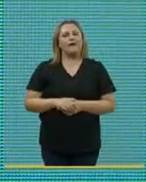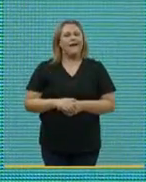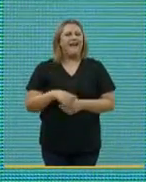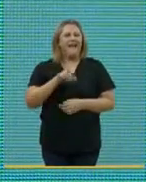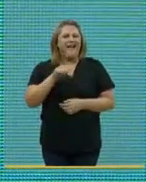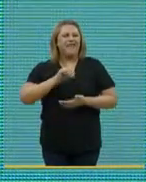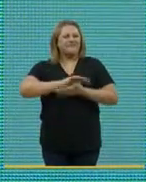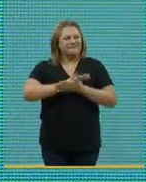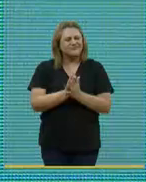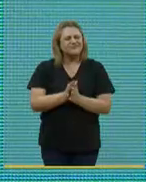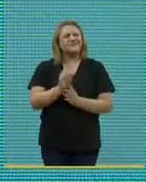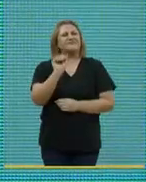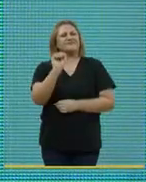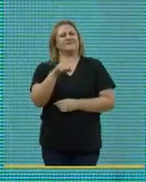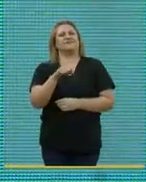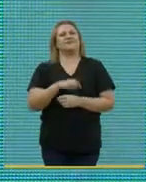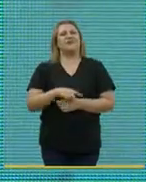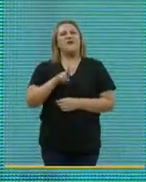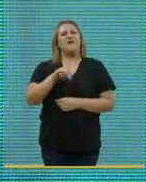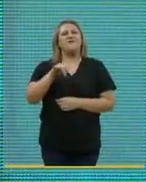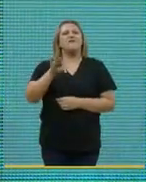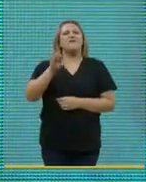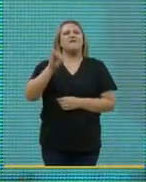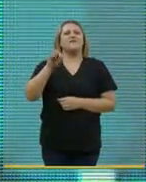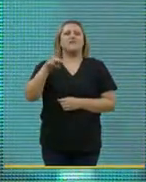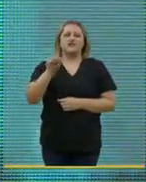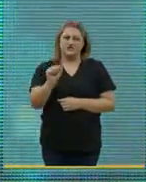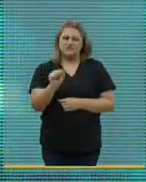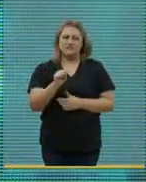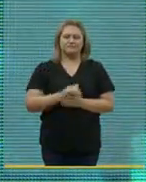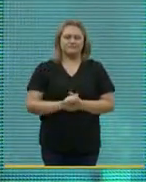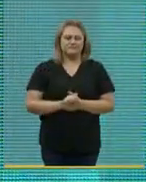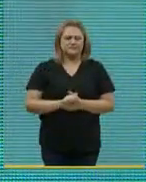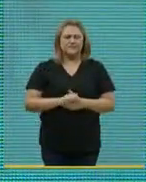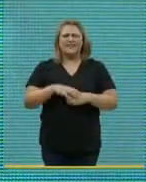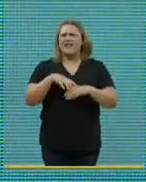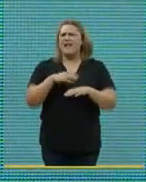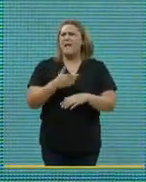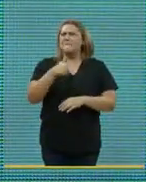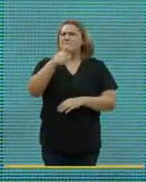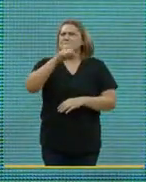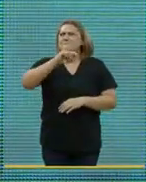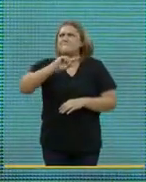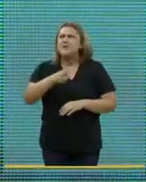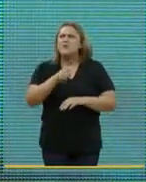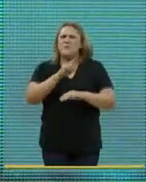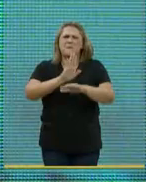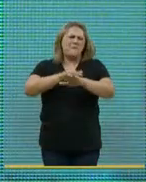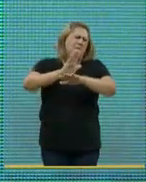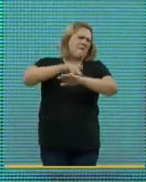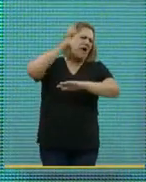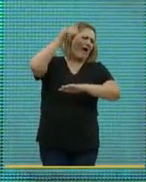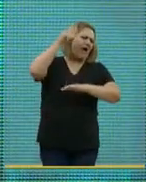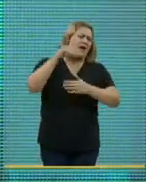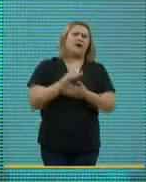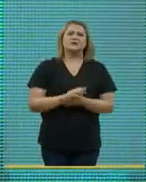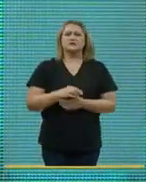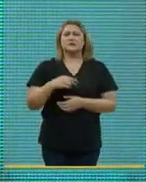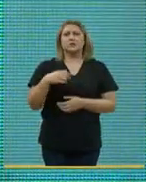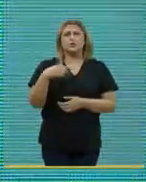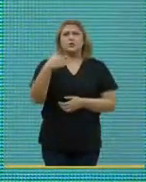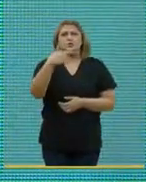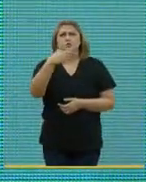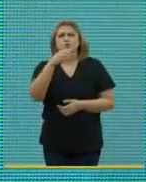tipo de violência foram mais de mil feminicídios por mais de 200 mil mulheres